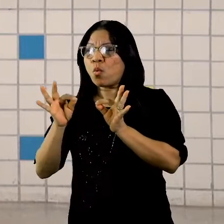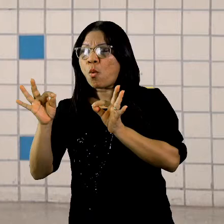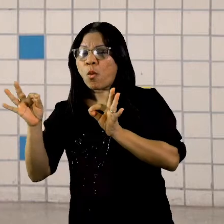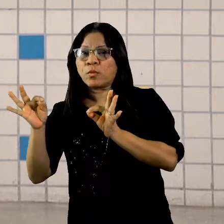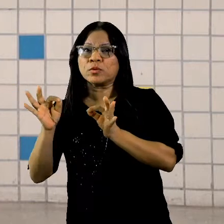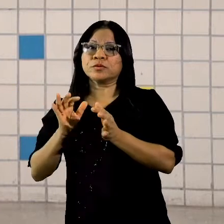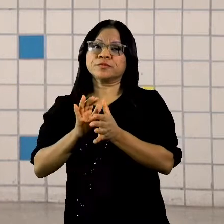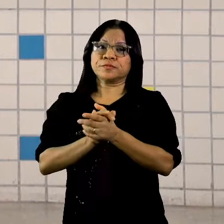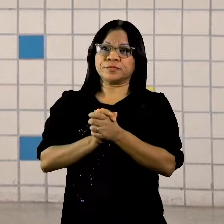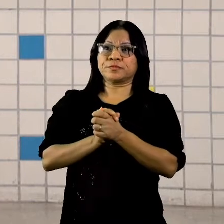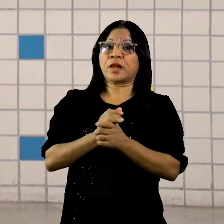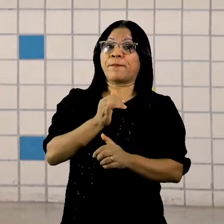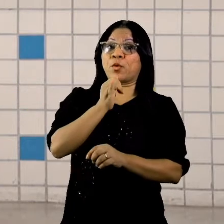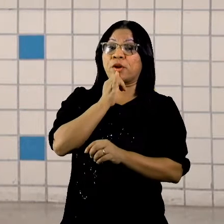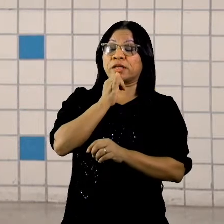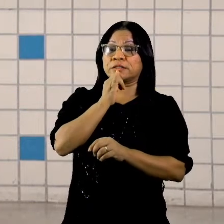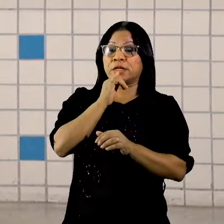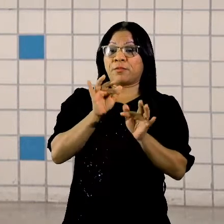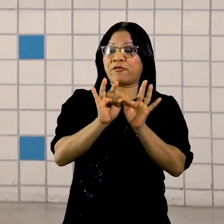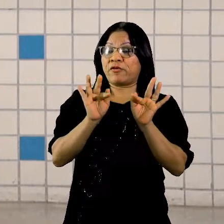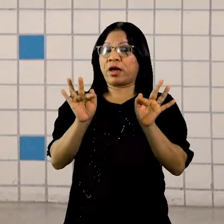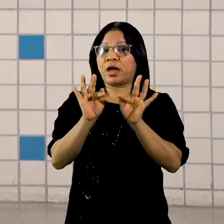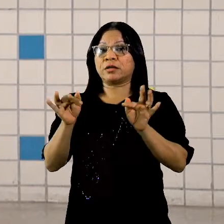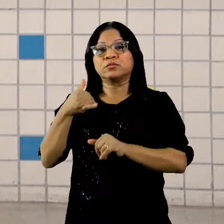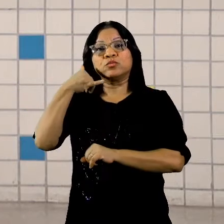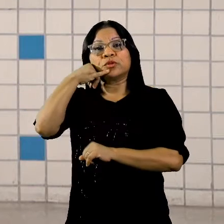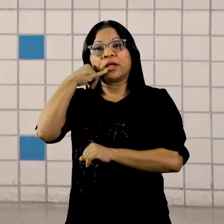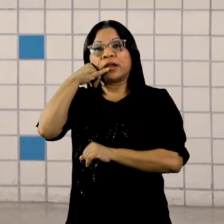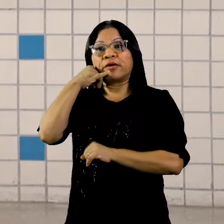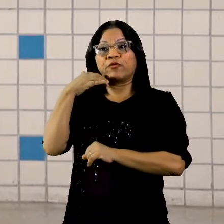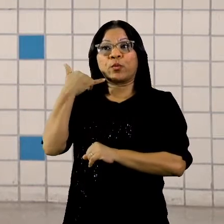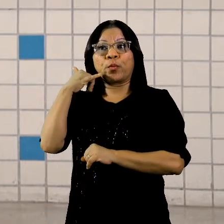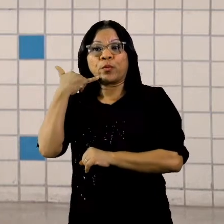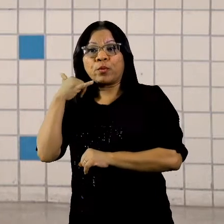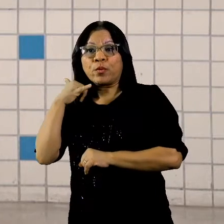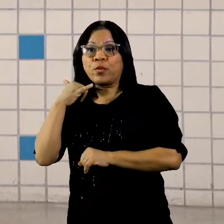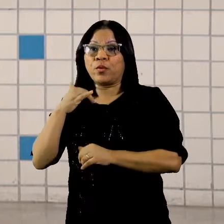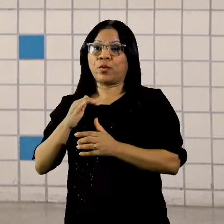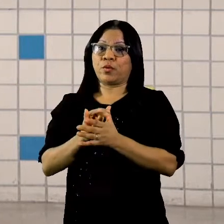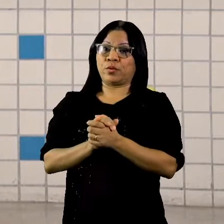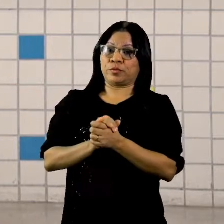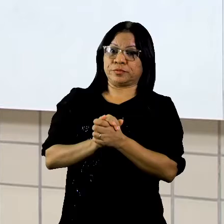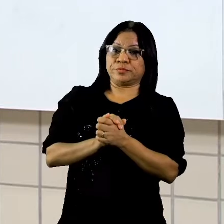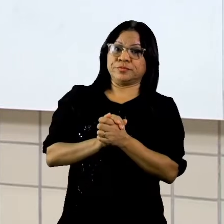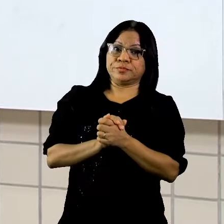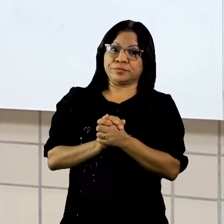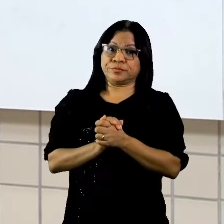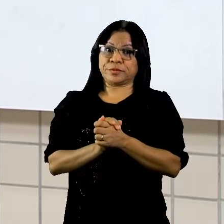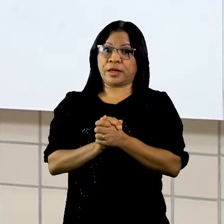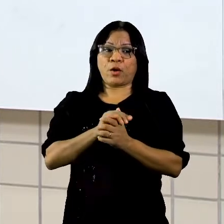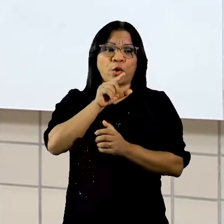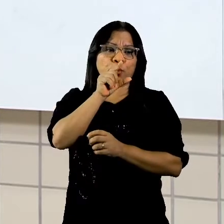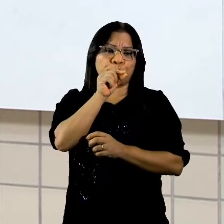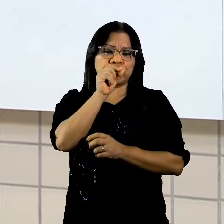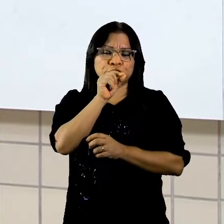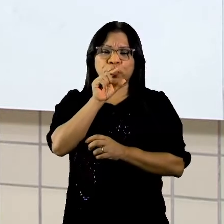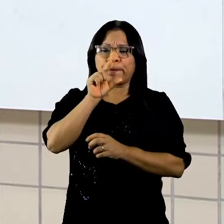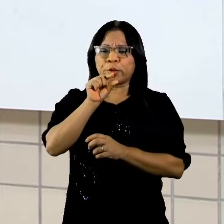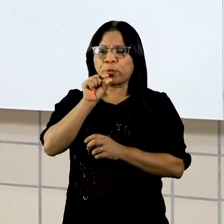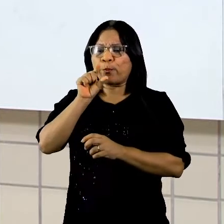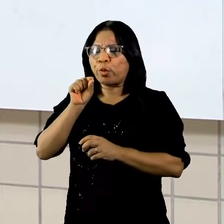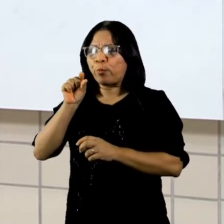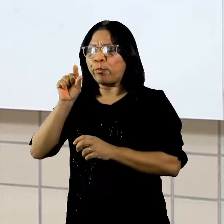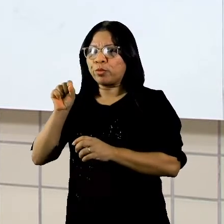O telefone tocou e o pintinho fez piu, piu, piu. Viram como é importante os sinais